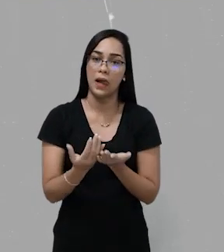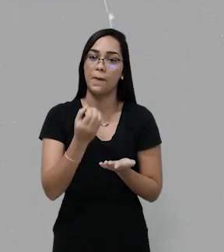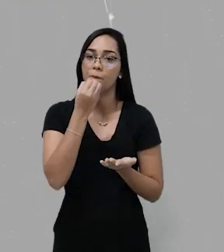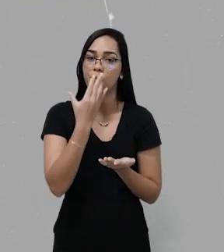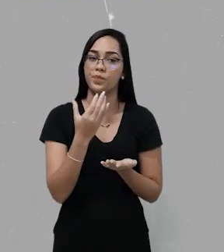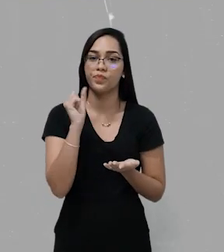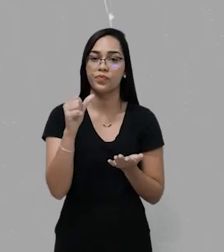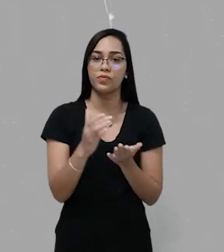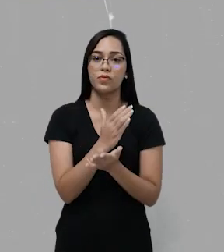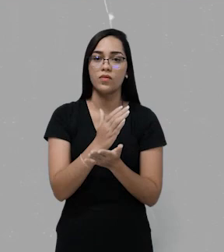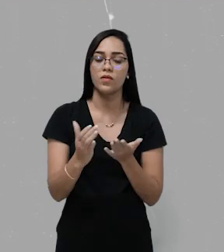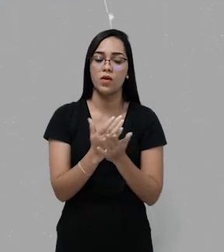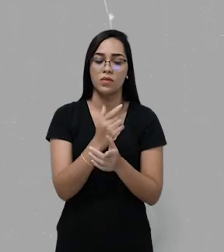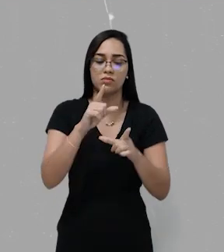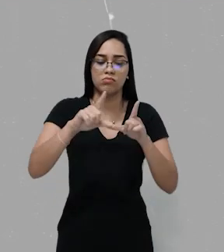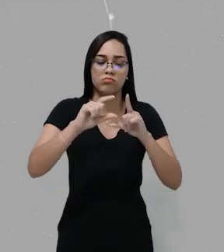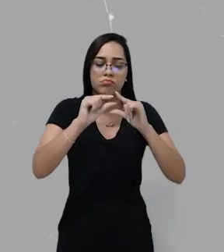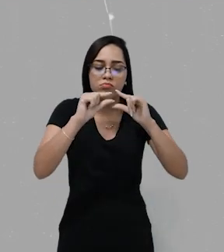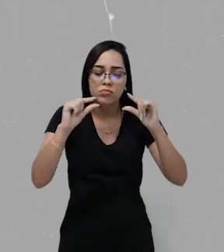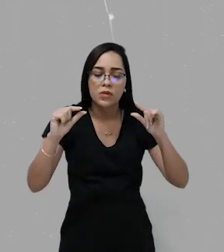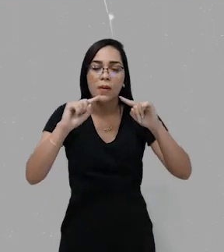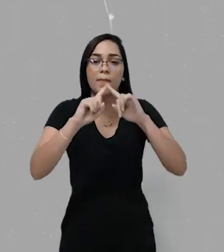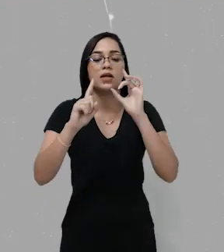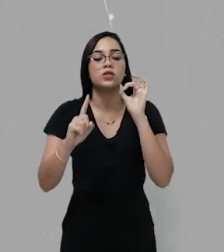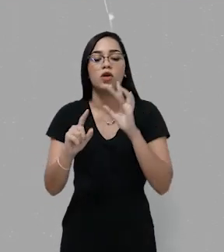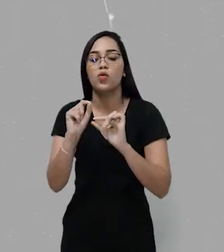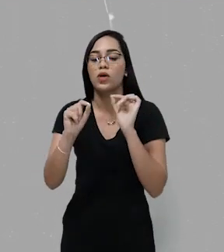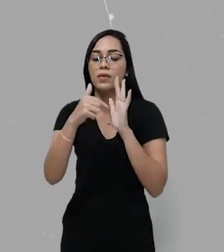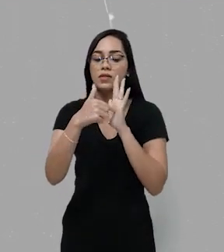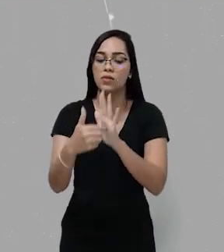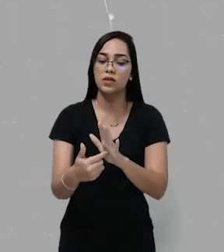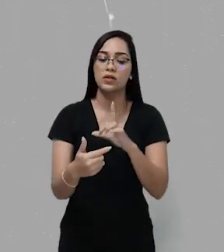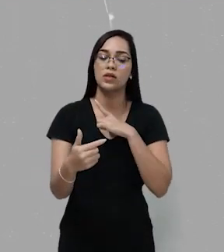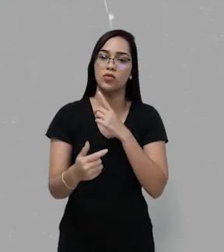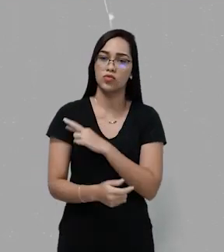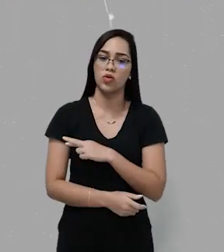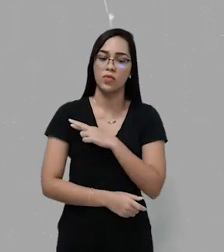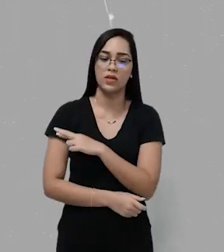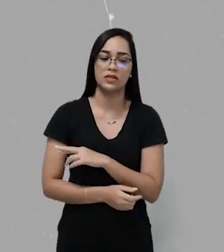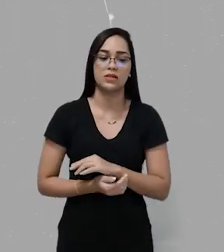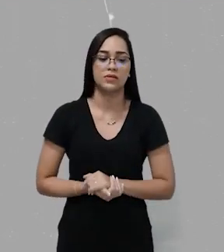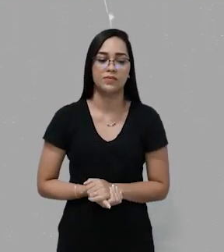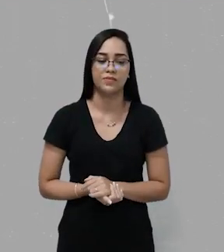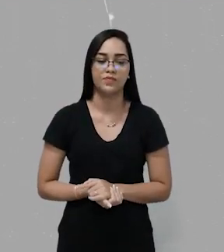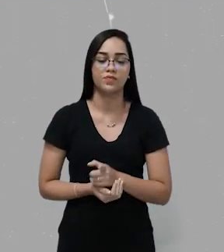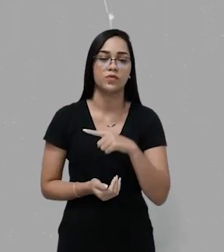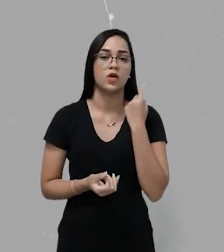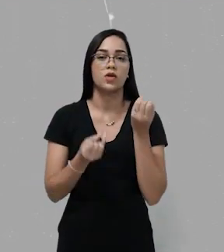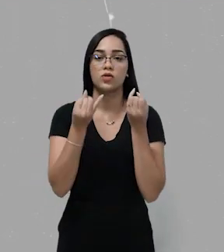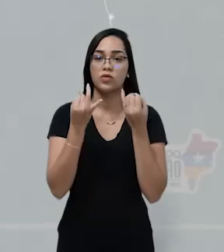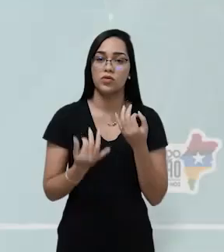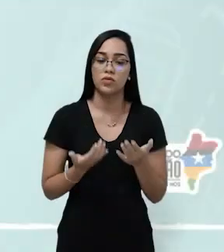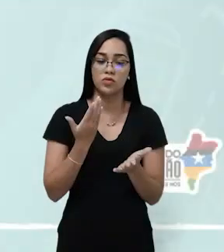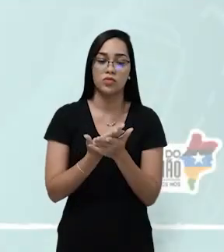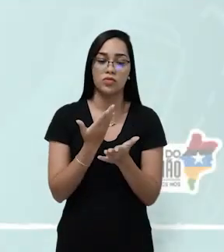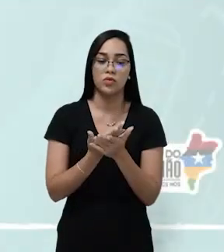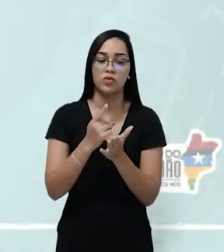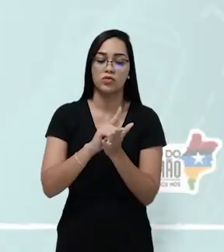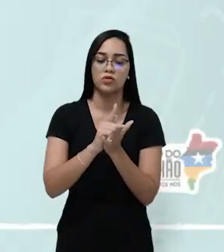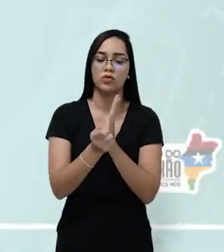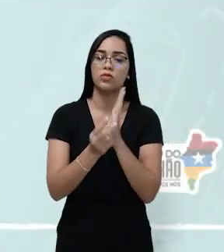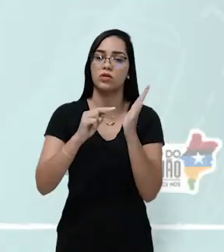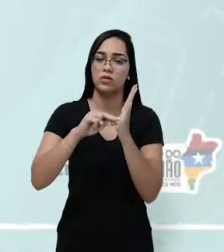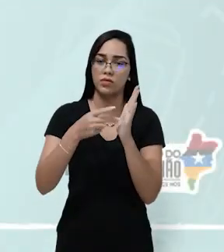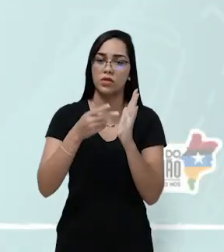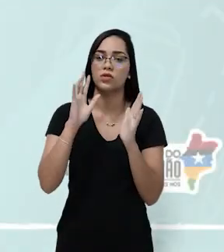né? Algumas letrinhas não dá para ler, mas só para simbolizar aí os romances, tá? Aí nós vamos ver os gêneros, tá? O que são